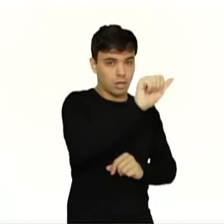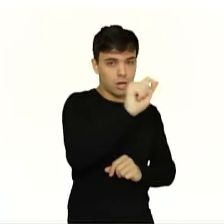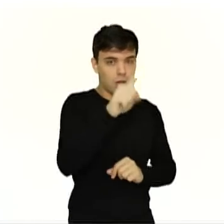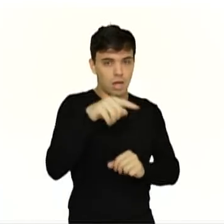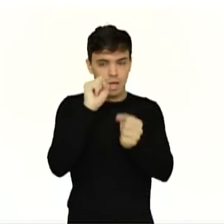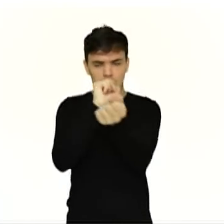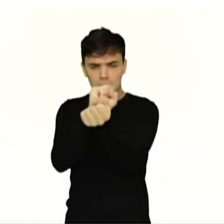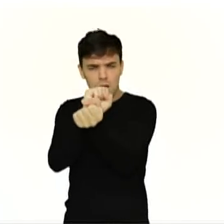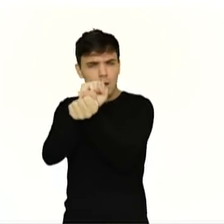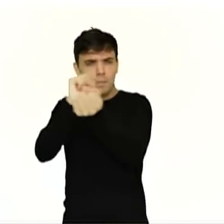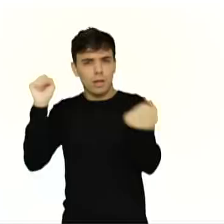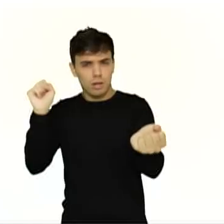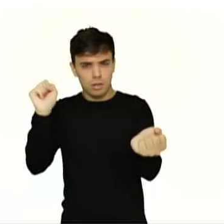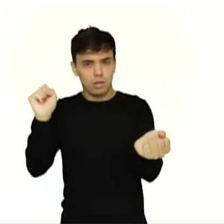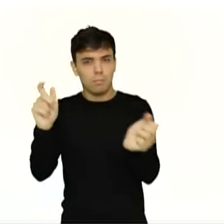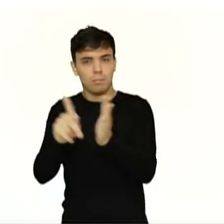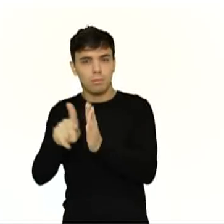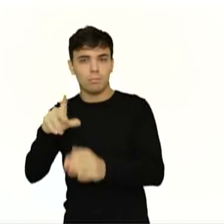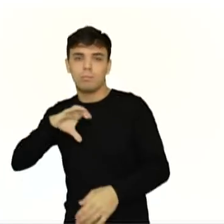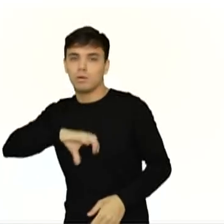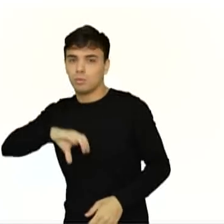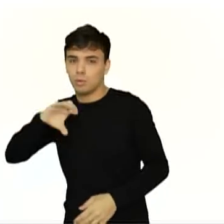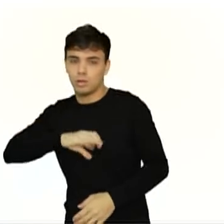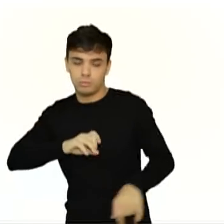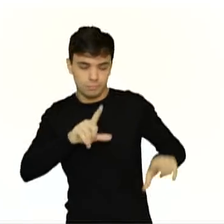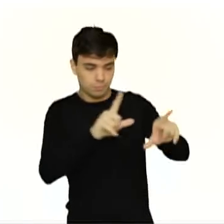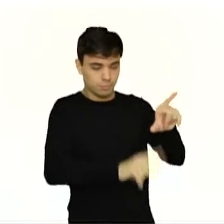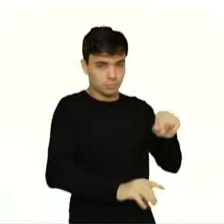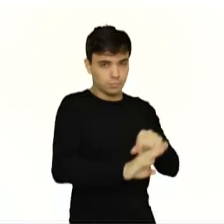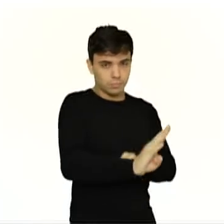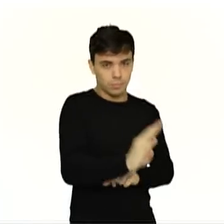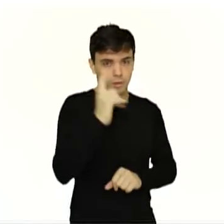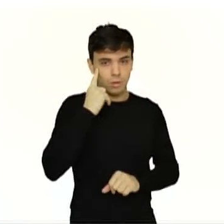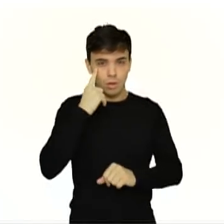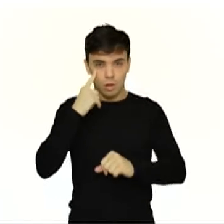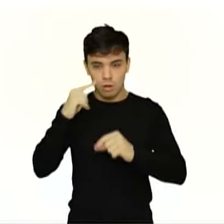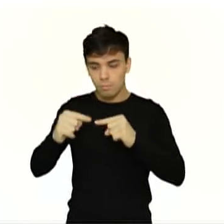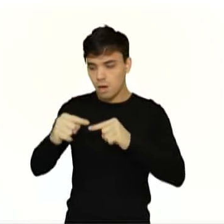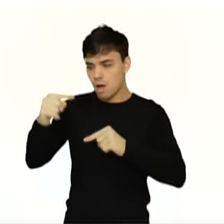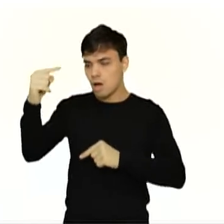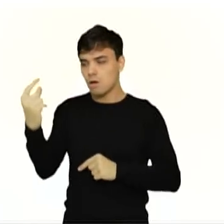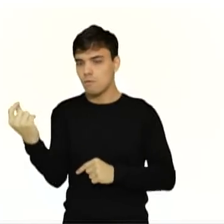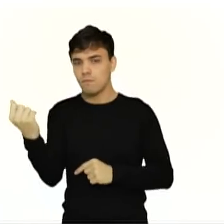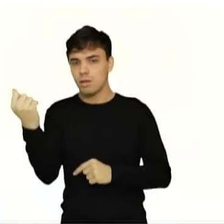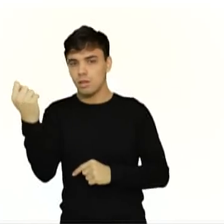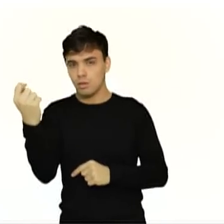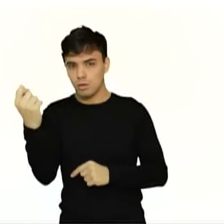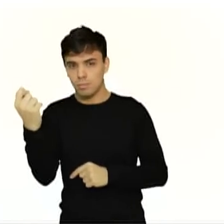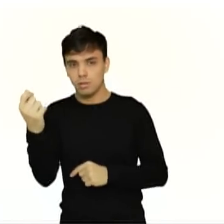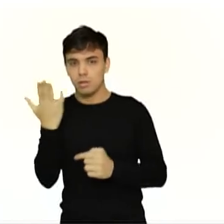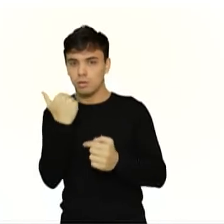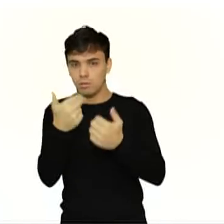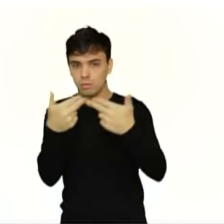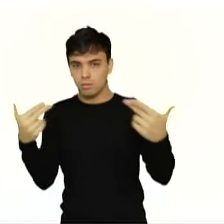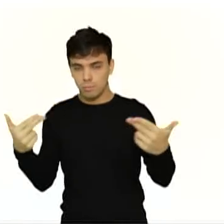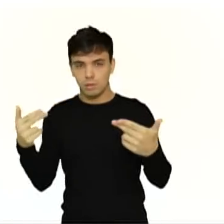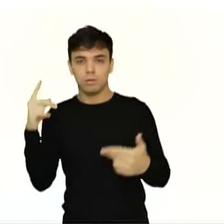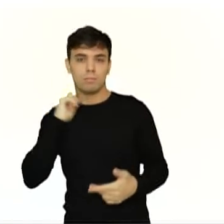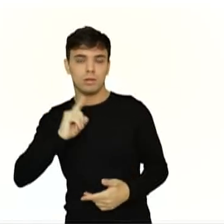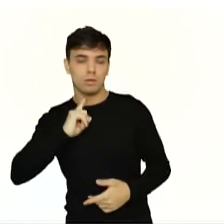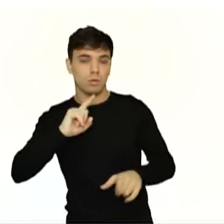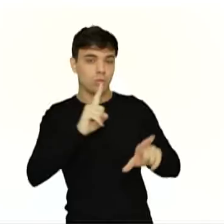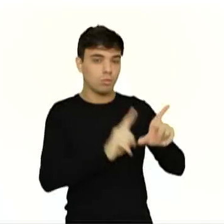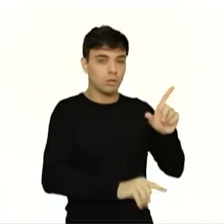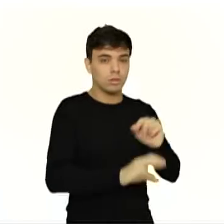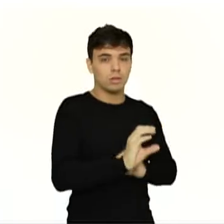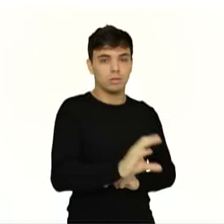da escravidão por parte de Portugal. B. O aumento do preço dos alimentos no mercado mineiro. Ou C. O medo da cobrança